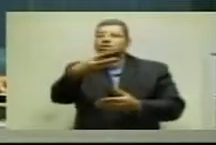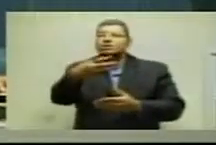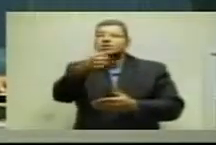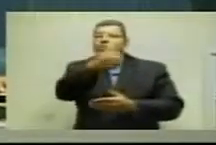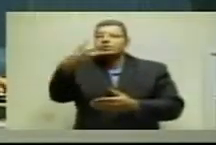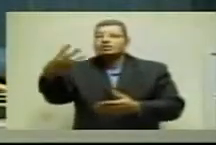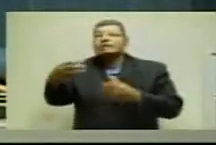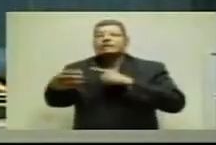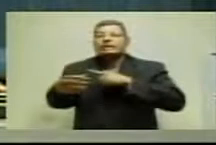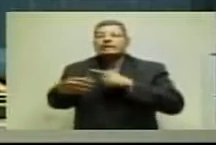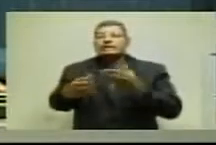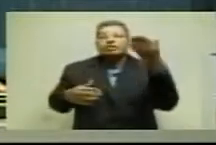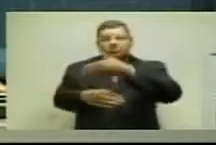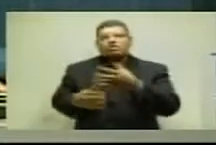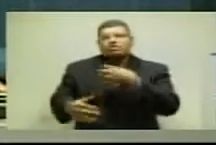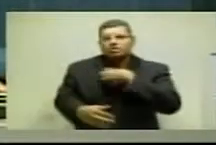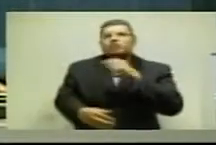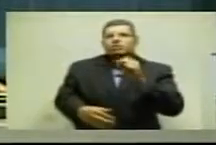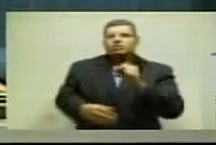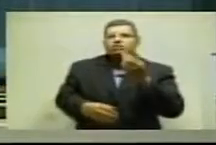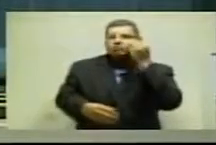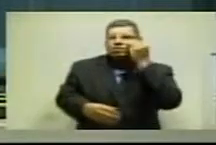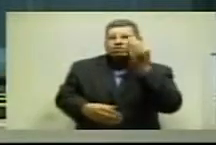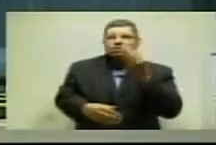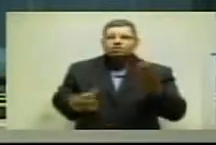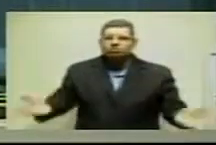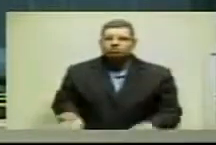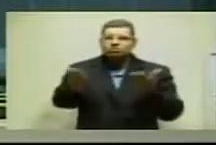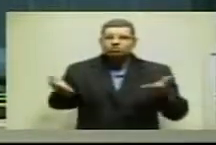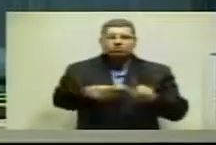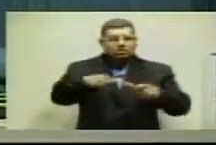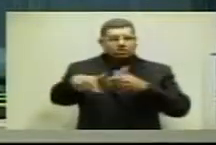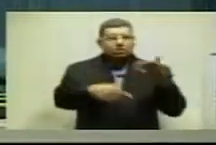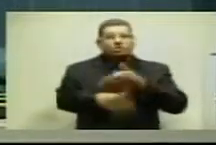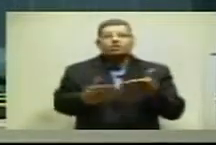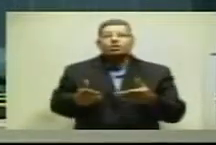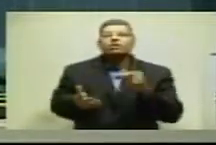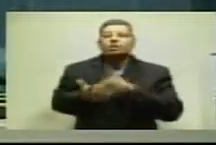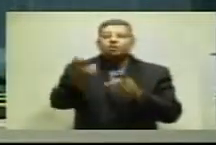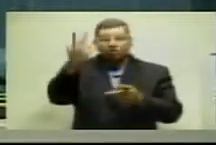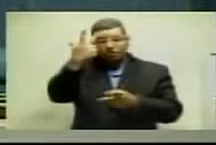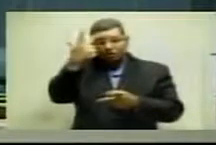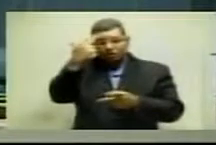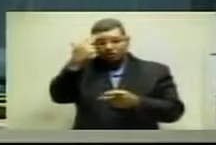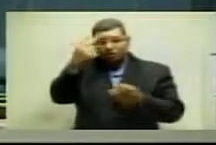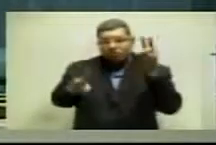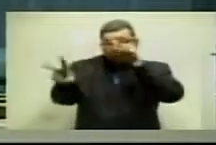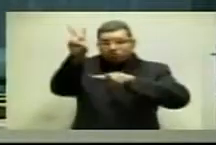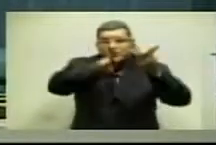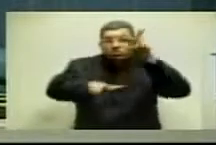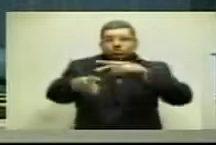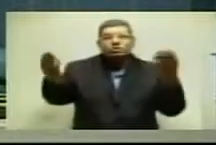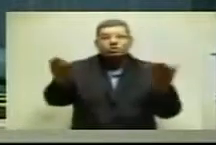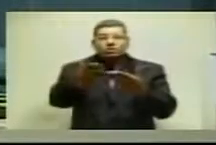estados teriam preferência do ponto de vista de incentivos fiscais, o que obviamente